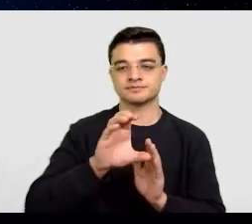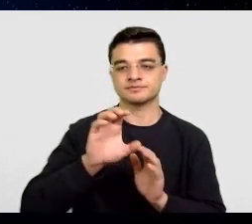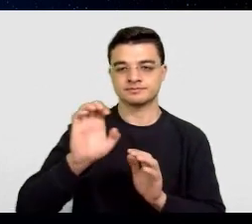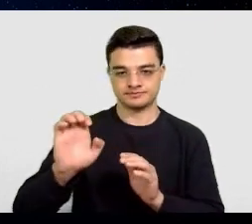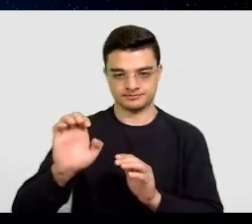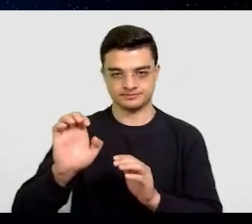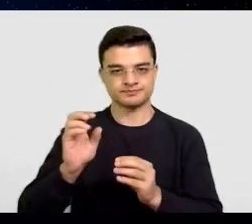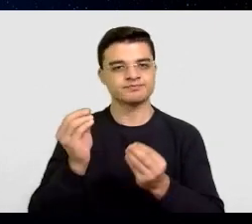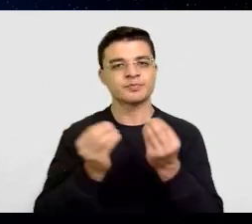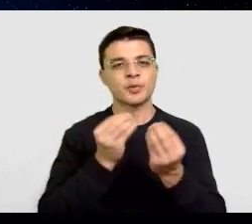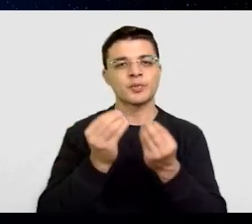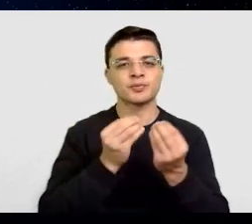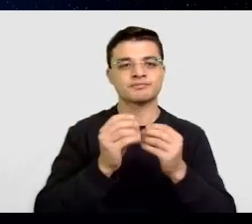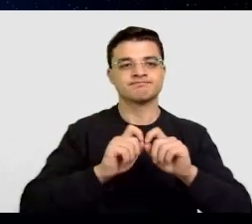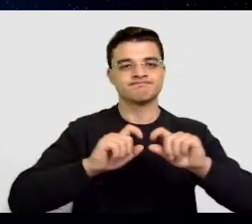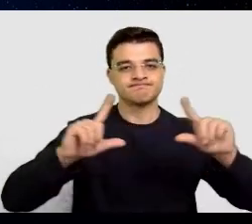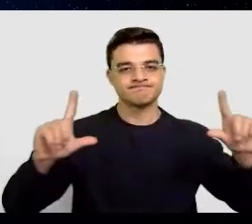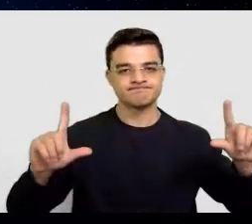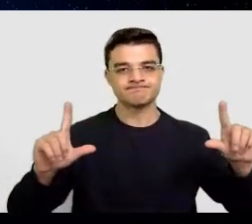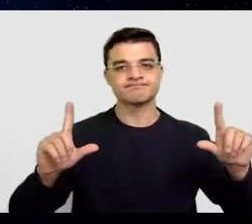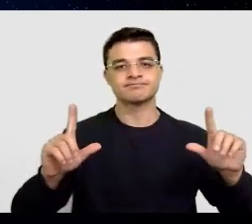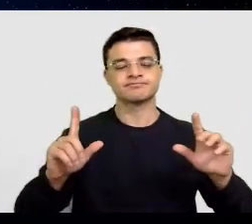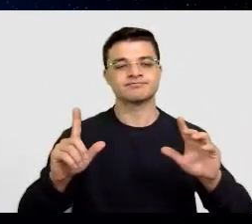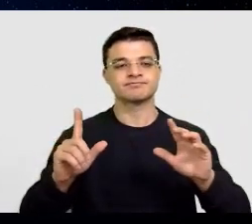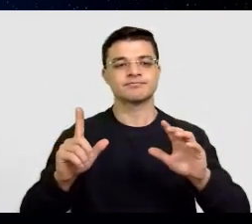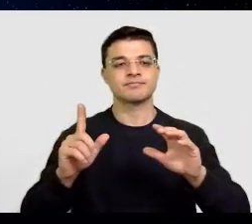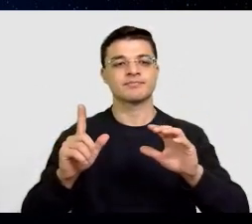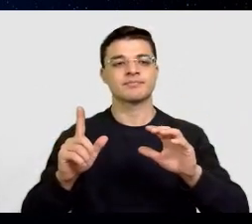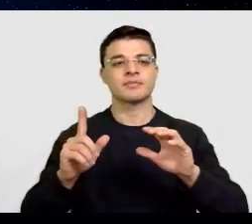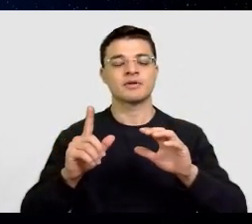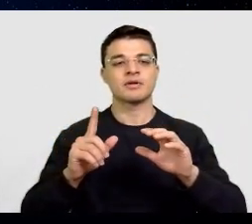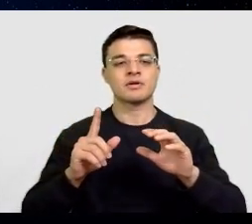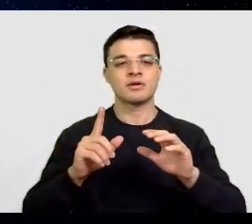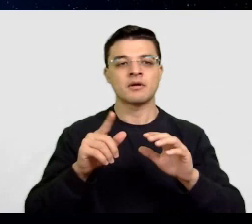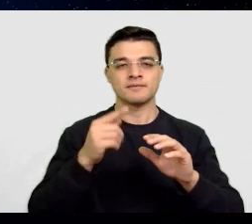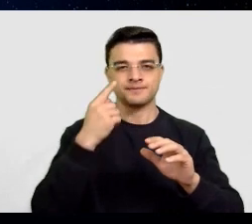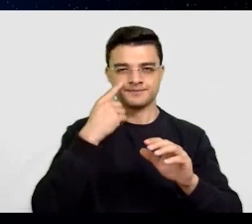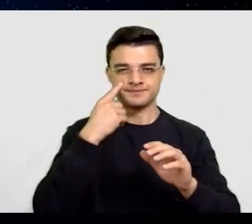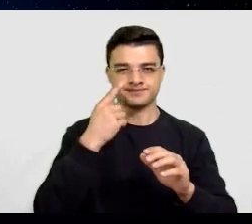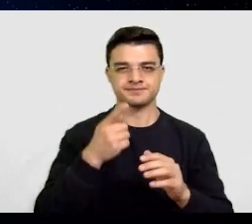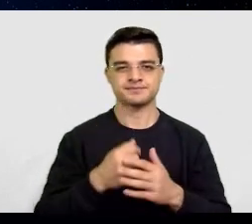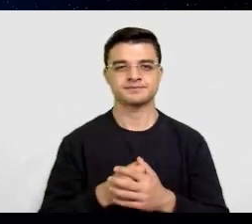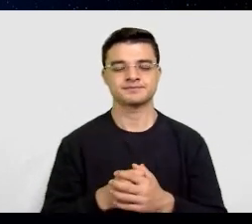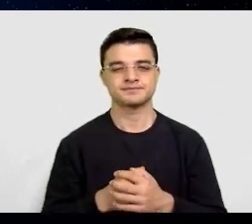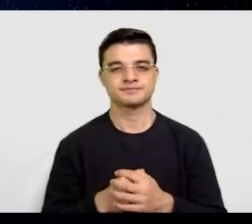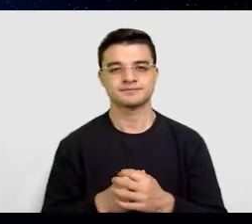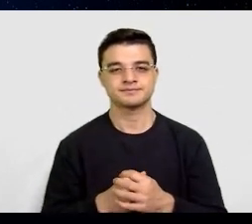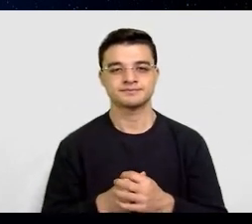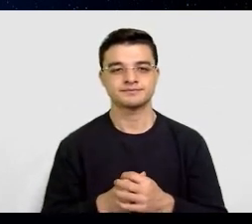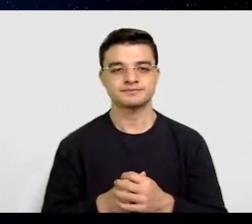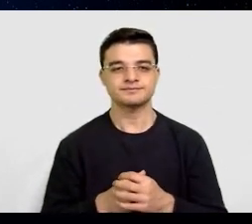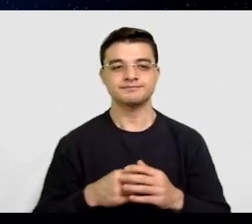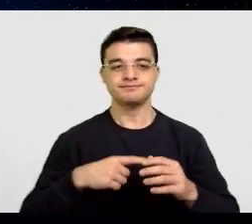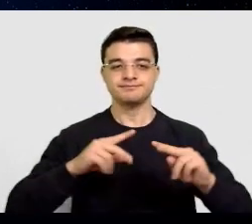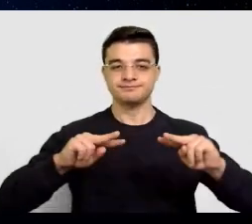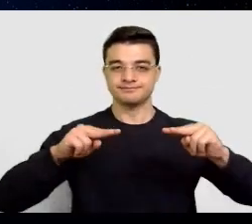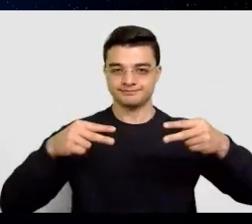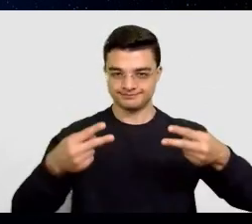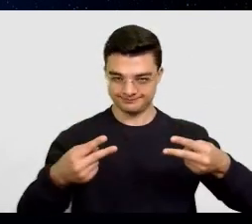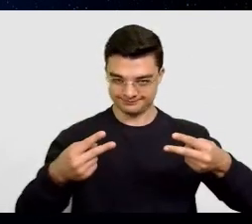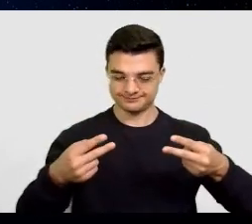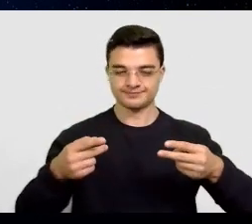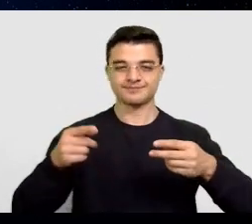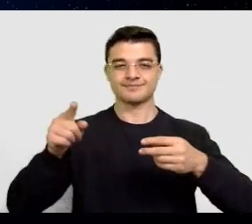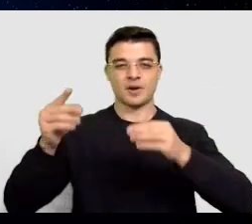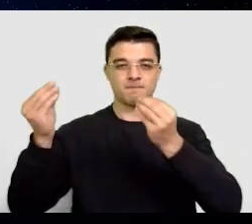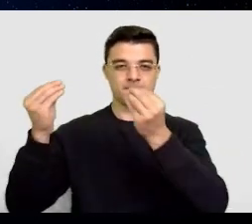execução no código remoto? Eu só estou enviando requisições para dentro. E aqui nesse slide, eu trouxe um link de um blog post